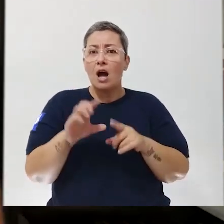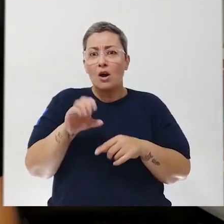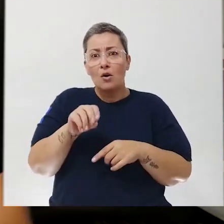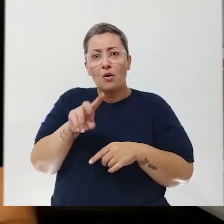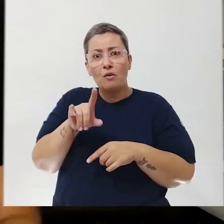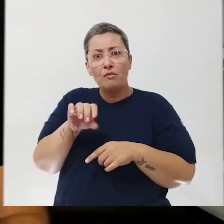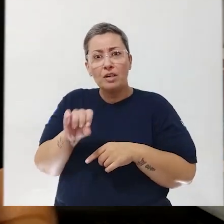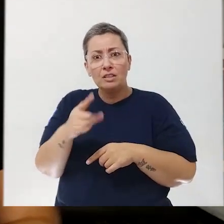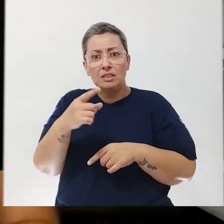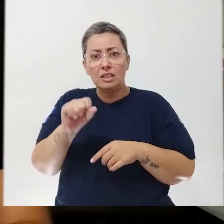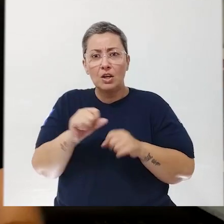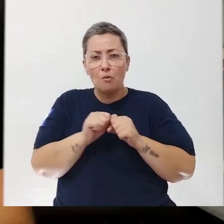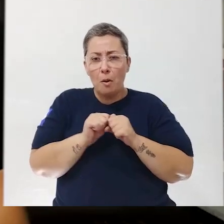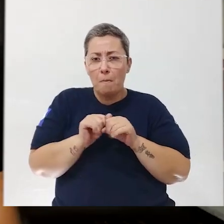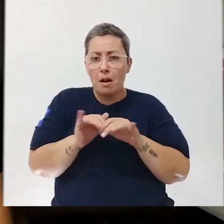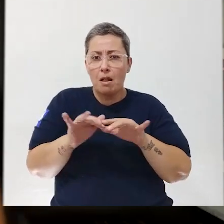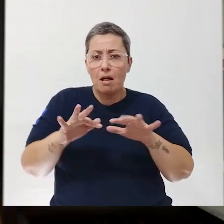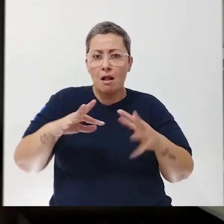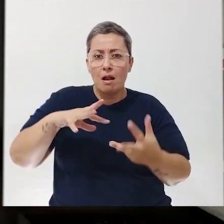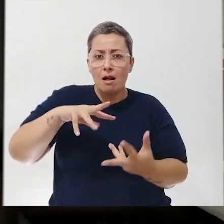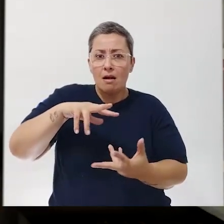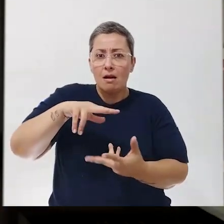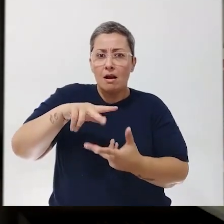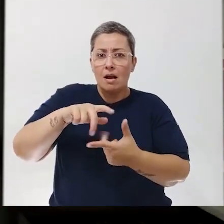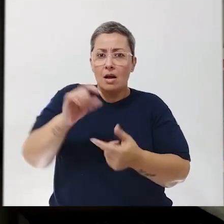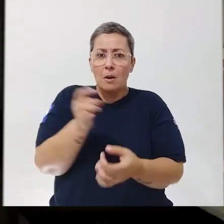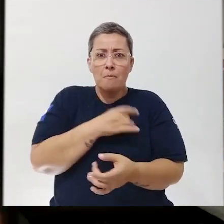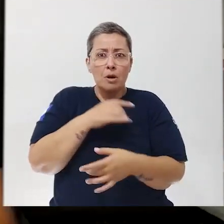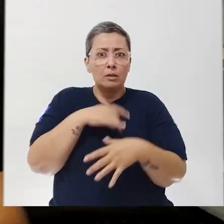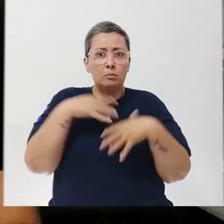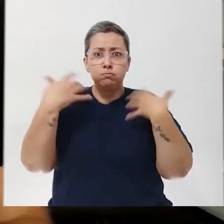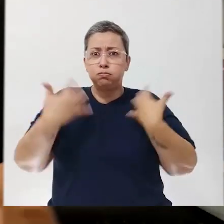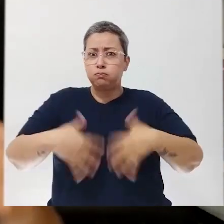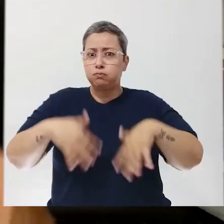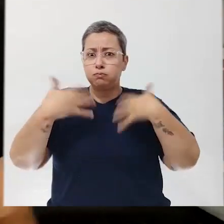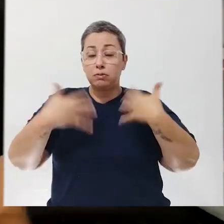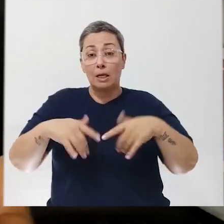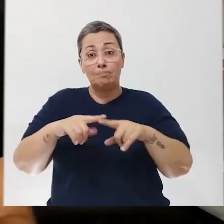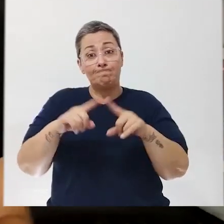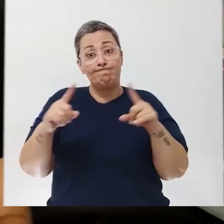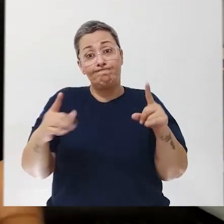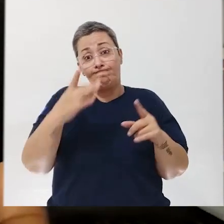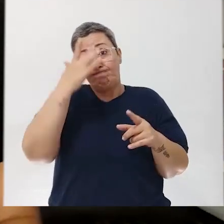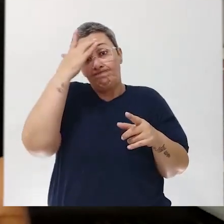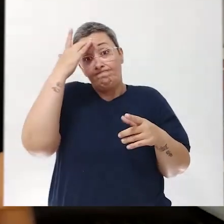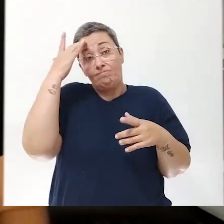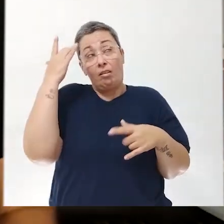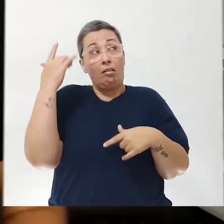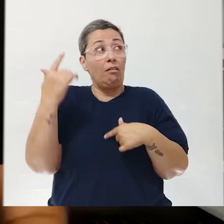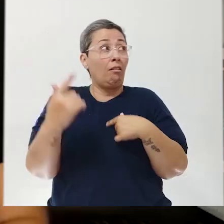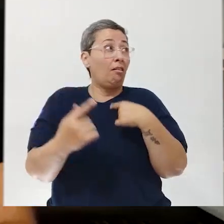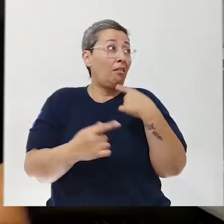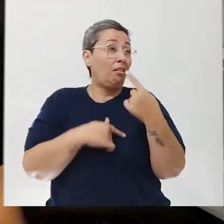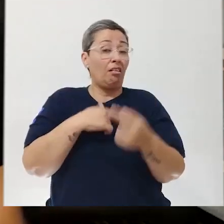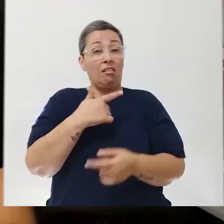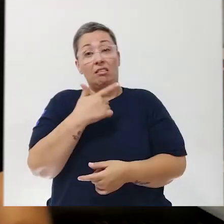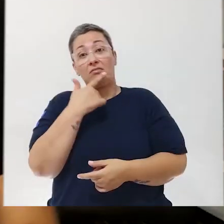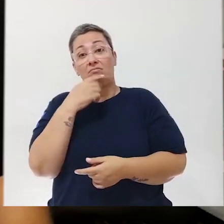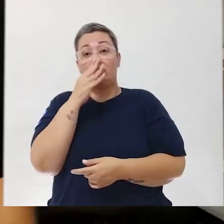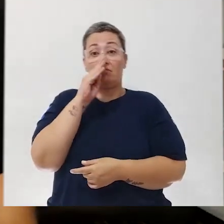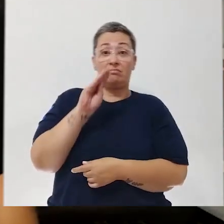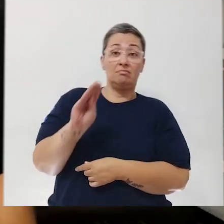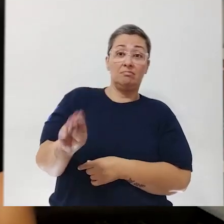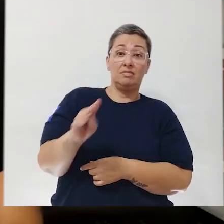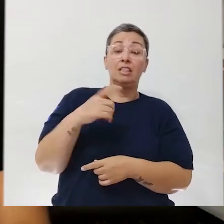a Covid-19 espalha-se pelo mundo e o pânico promove. Mas tem gente que faz hora, ironiza